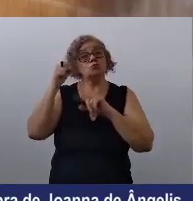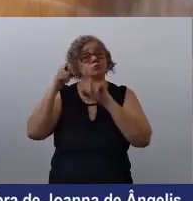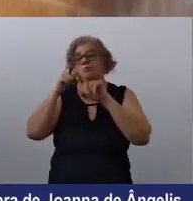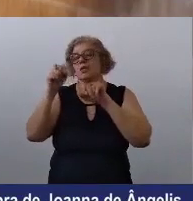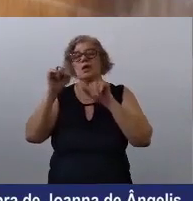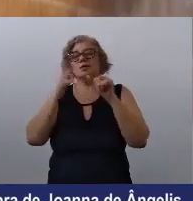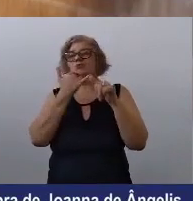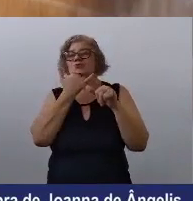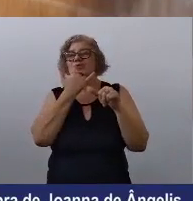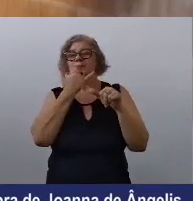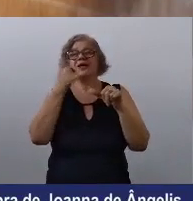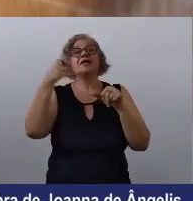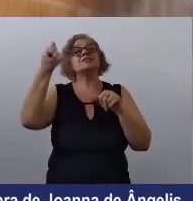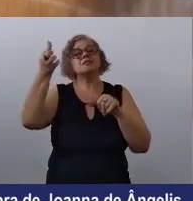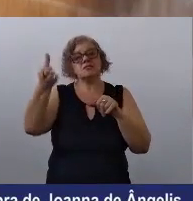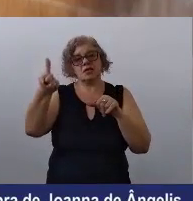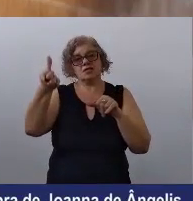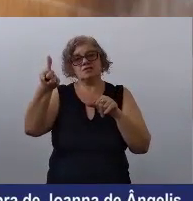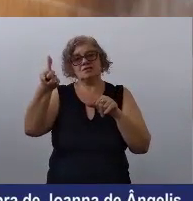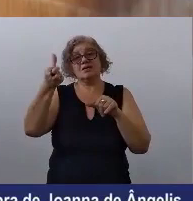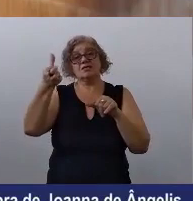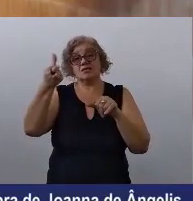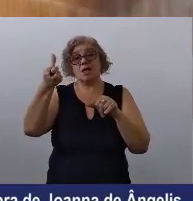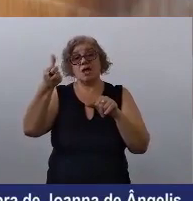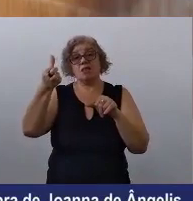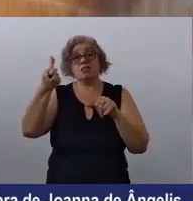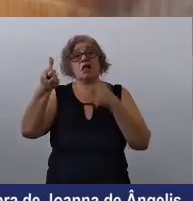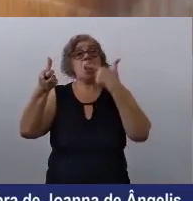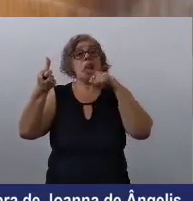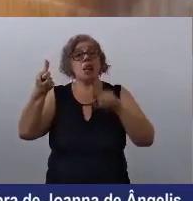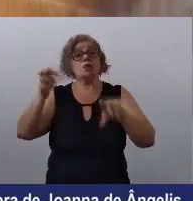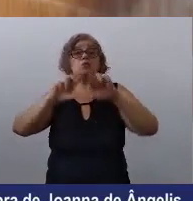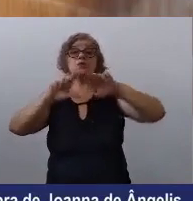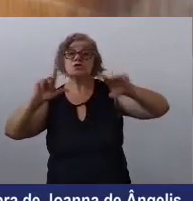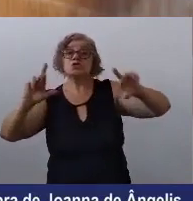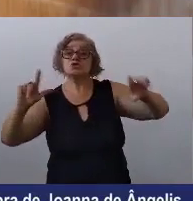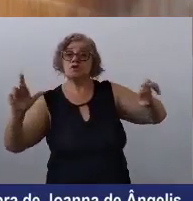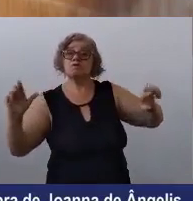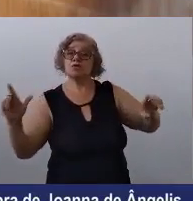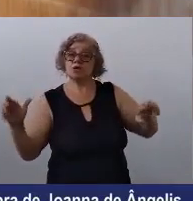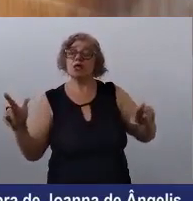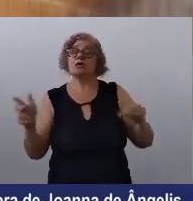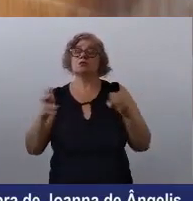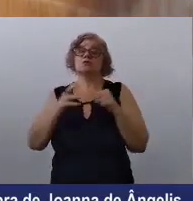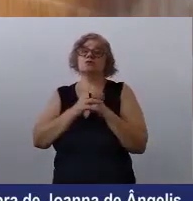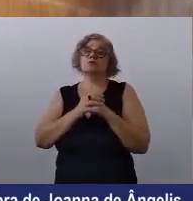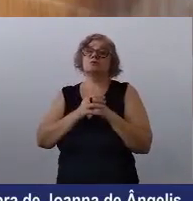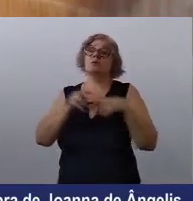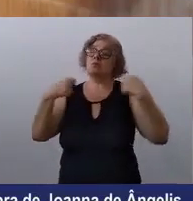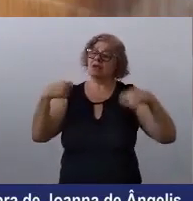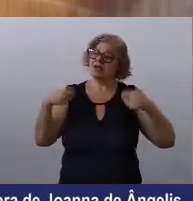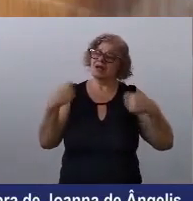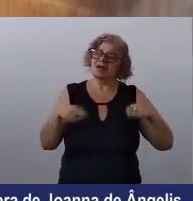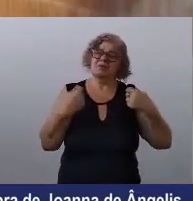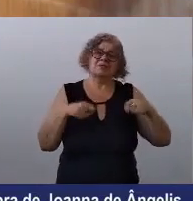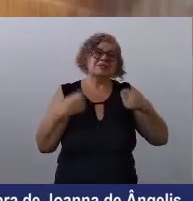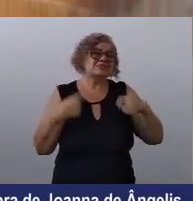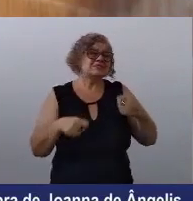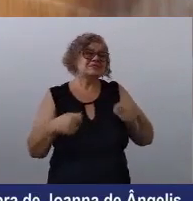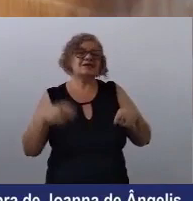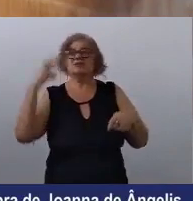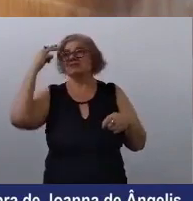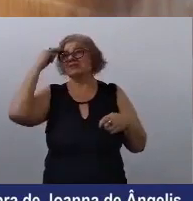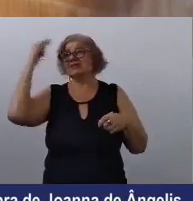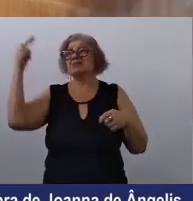aprendia sozinha idiomas pela capacidade de inteligência notável que ela